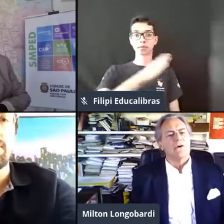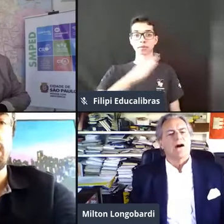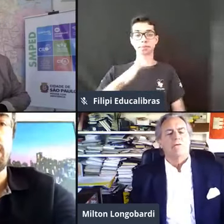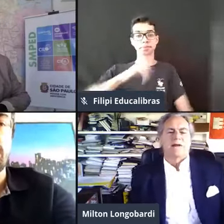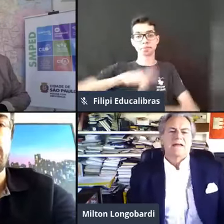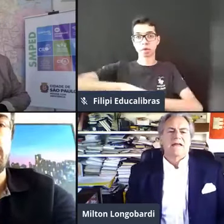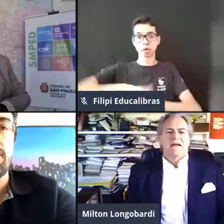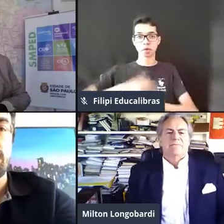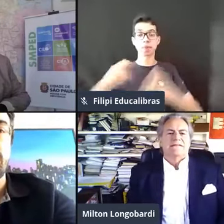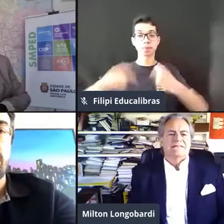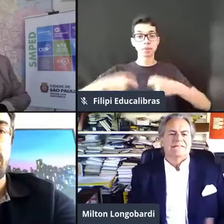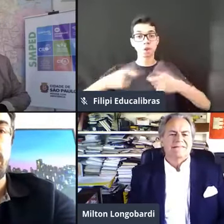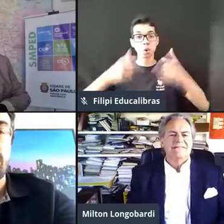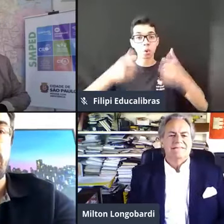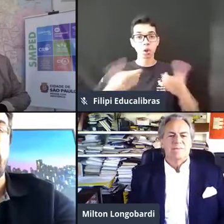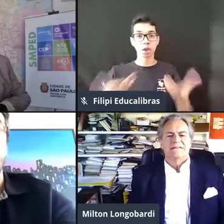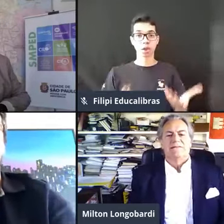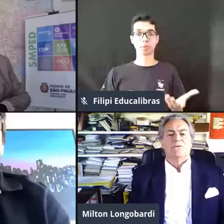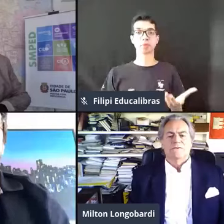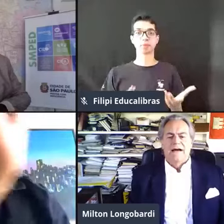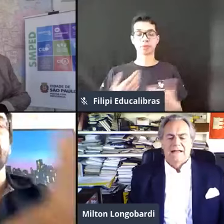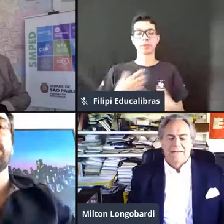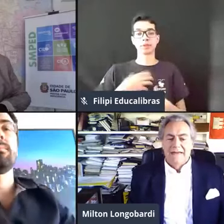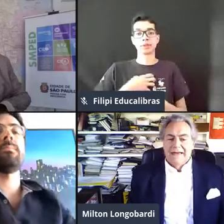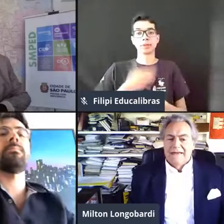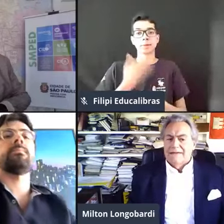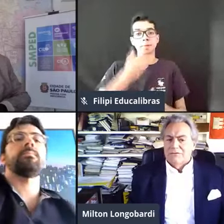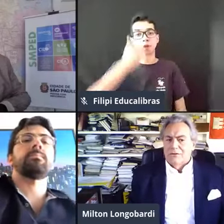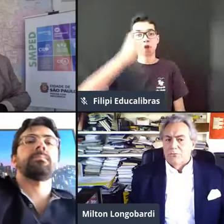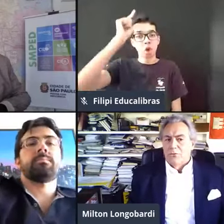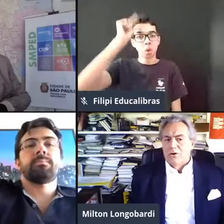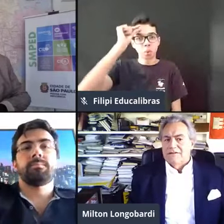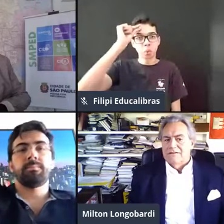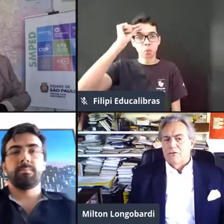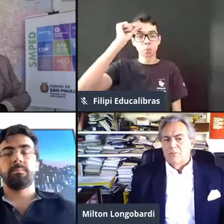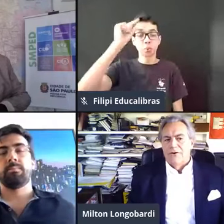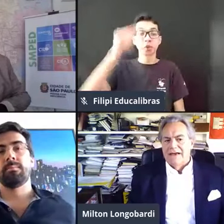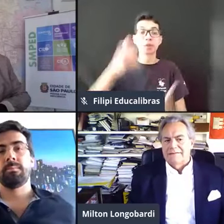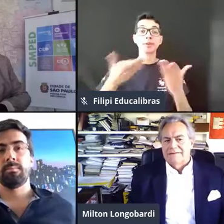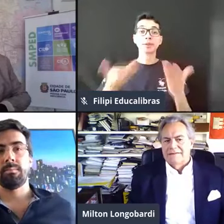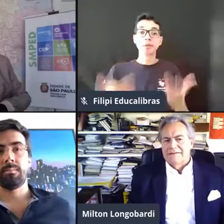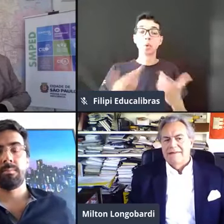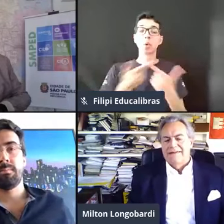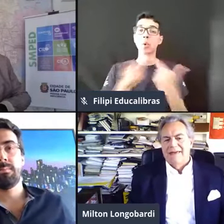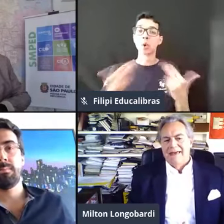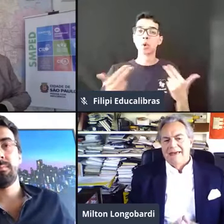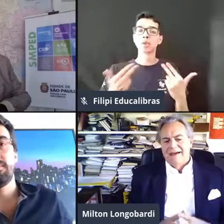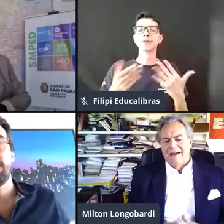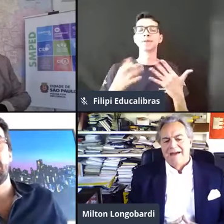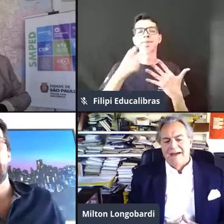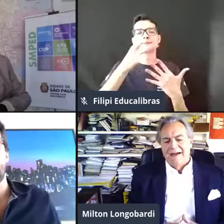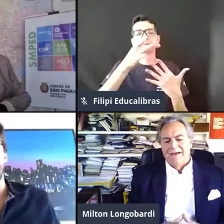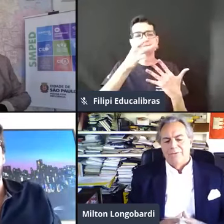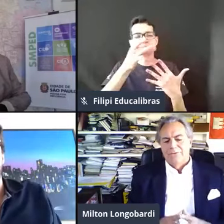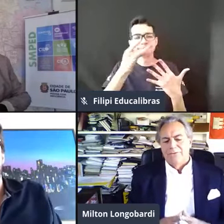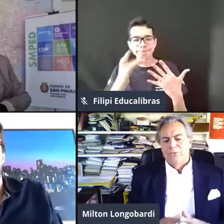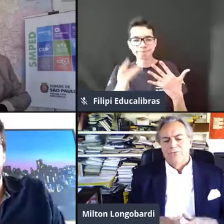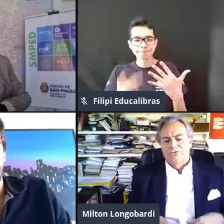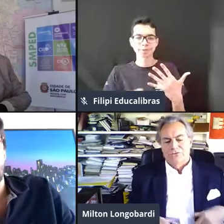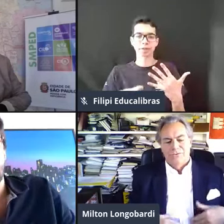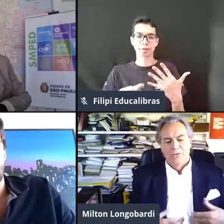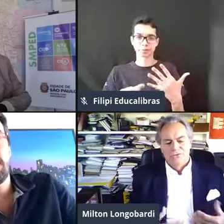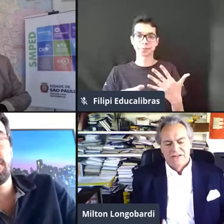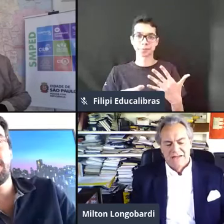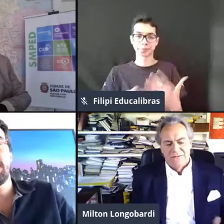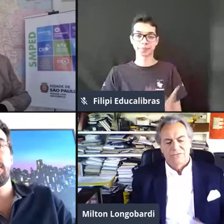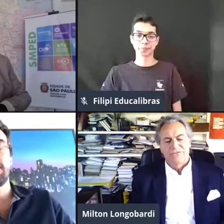precisam de um local para se sentir mais à vontade. Então, são coisas como essa que